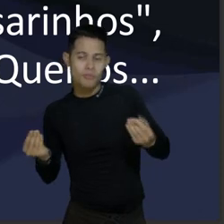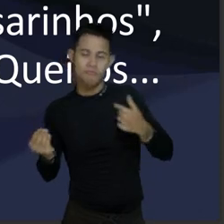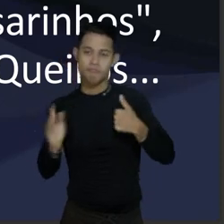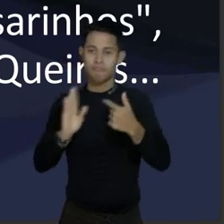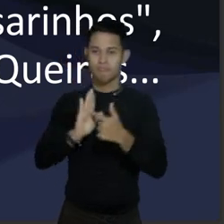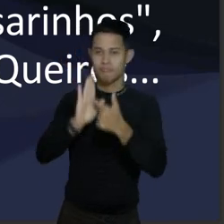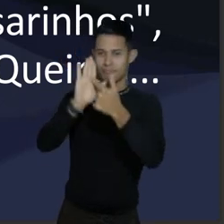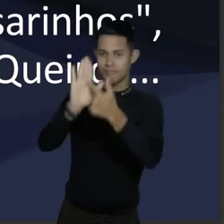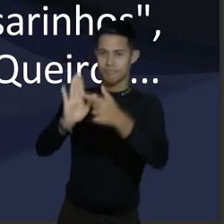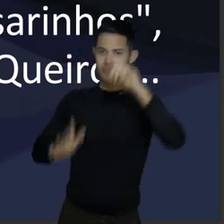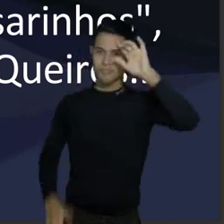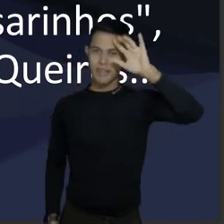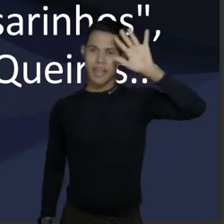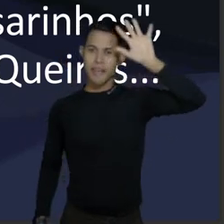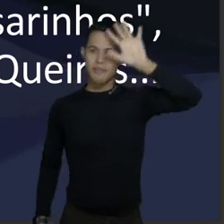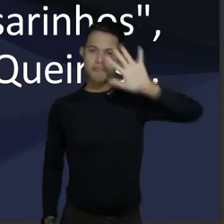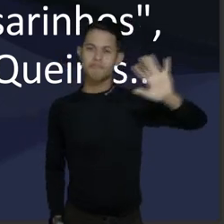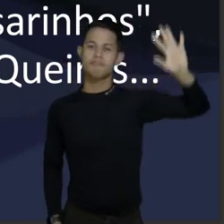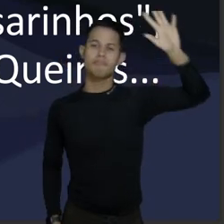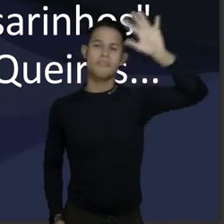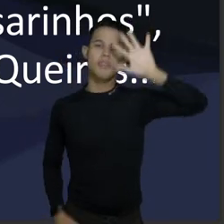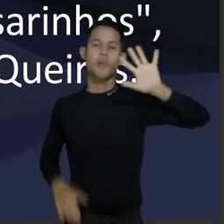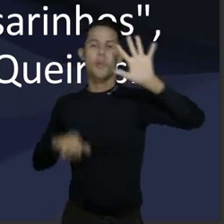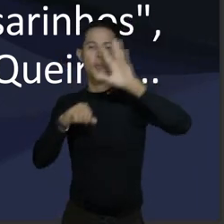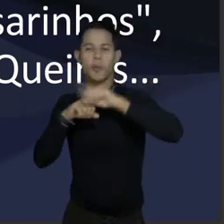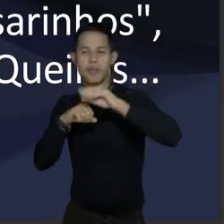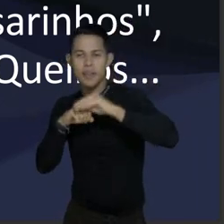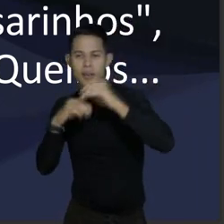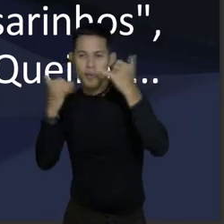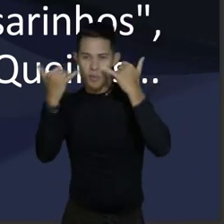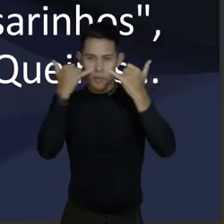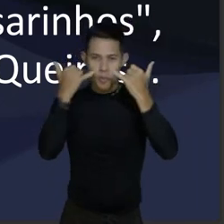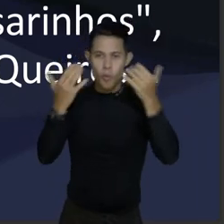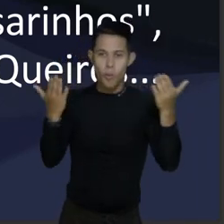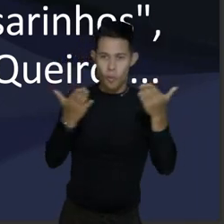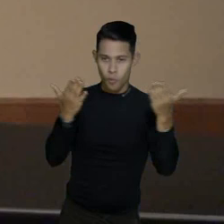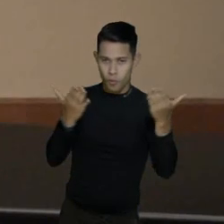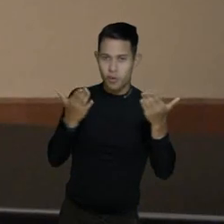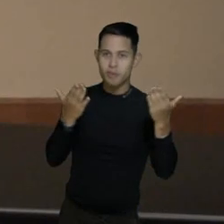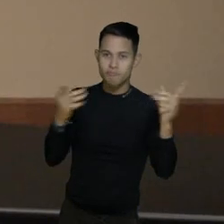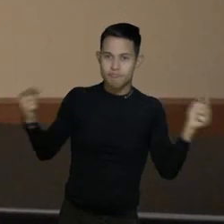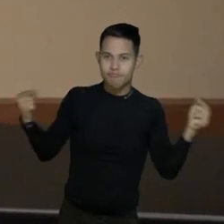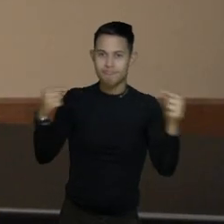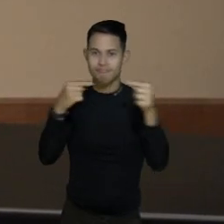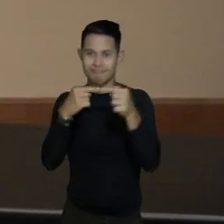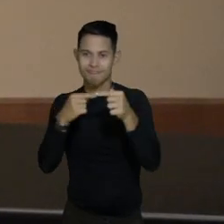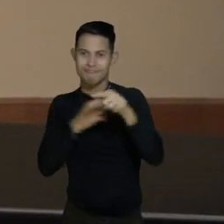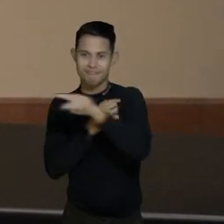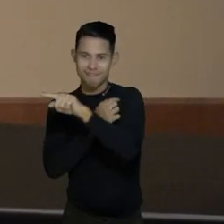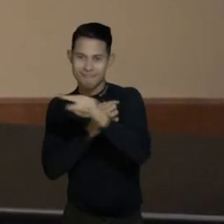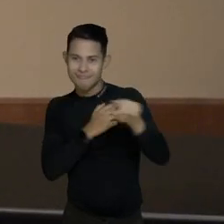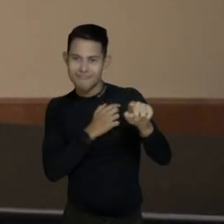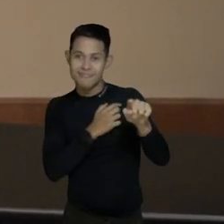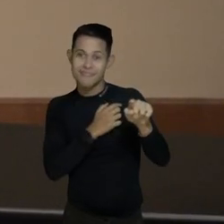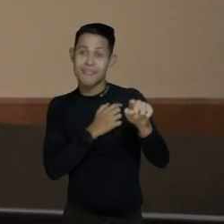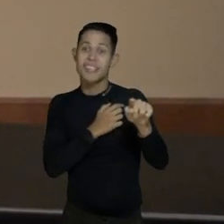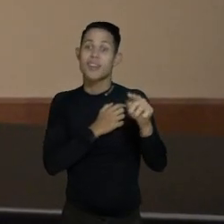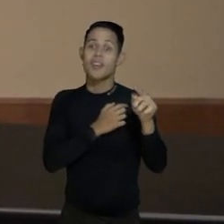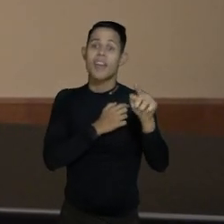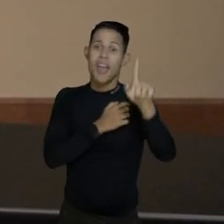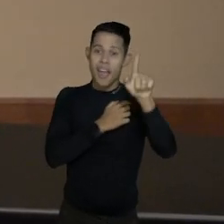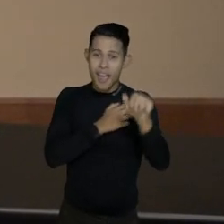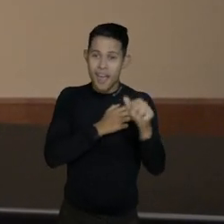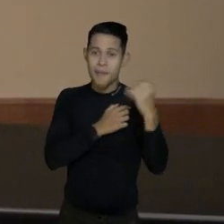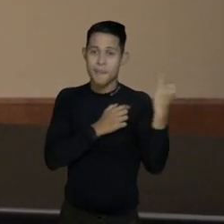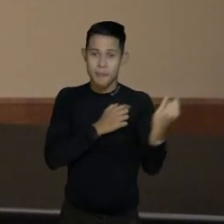tudo que de conhecimento e informação que a gente teve hoje para vocês verem quão é importante